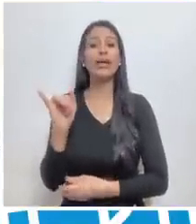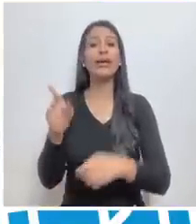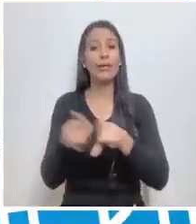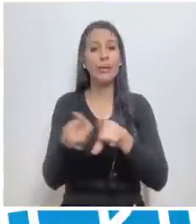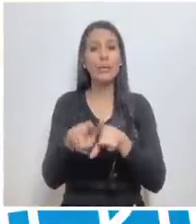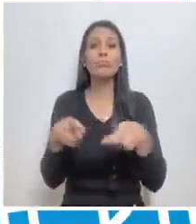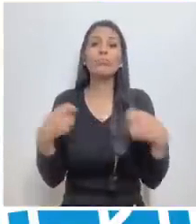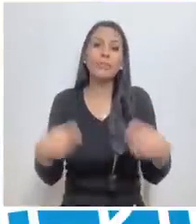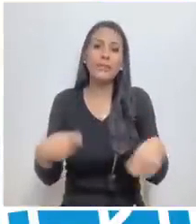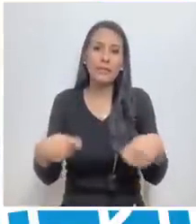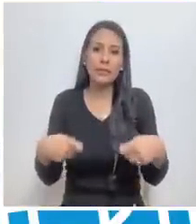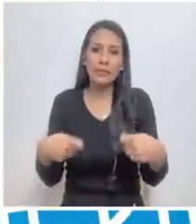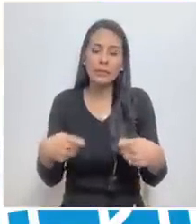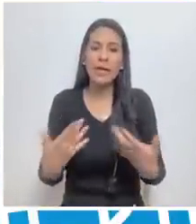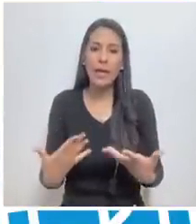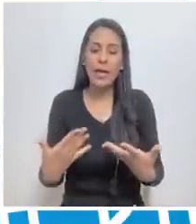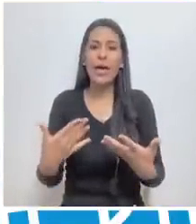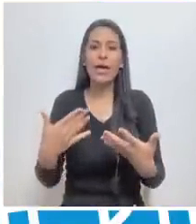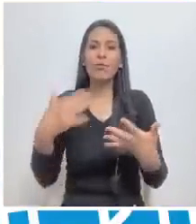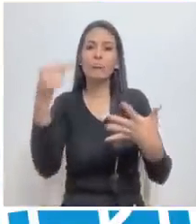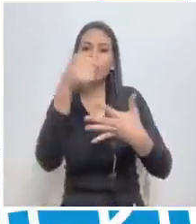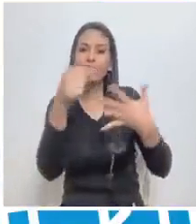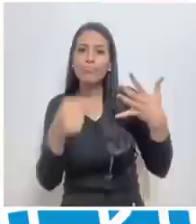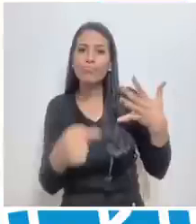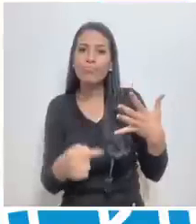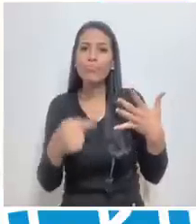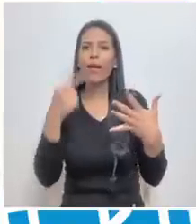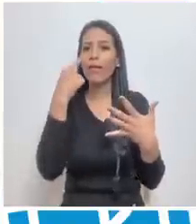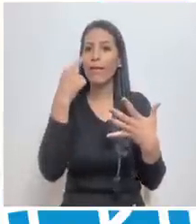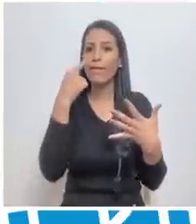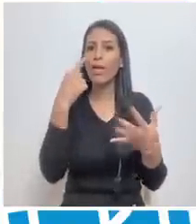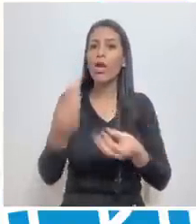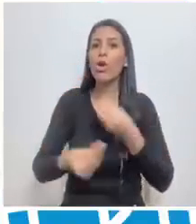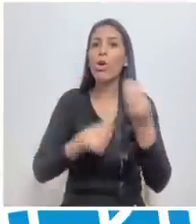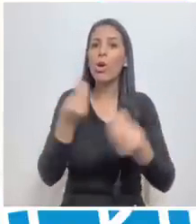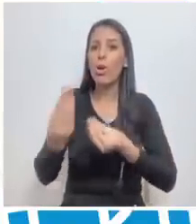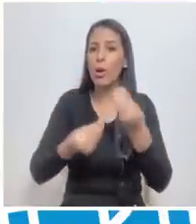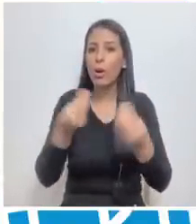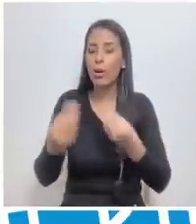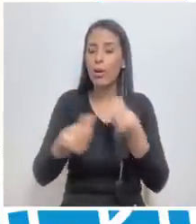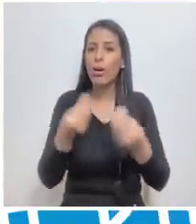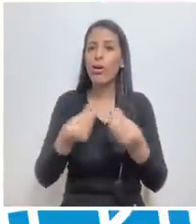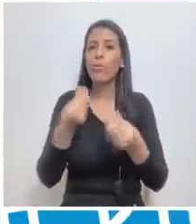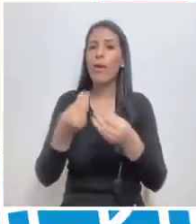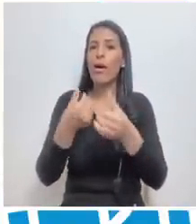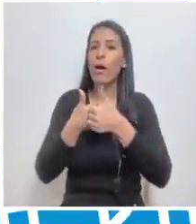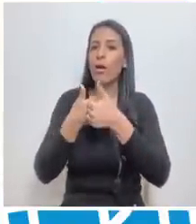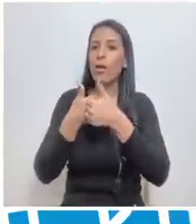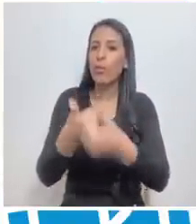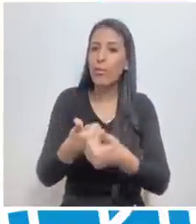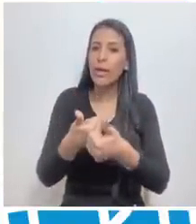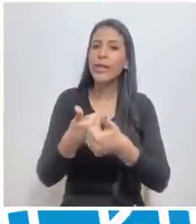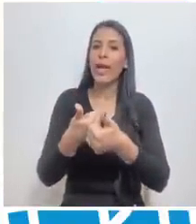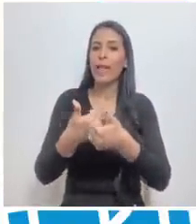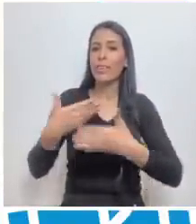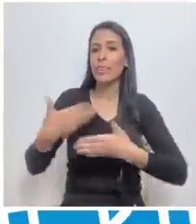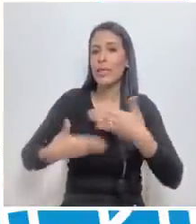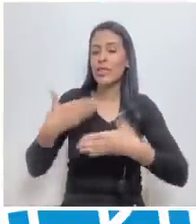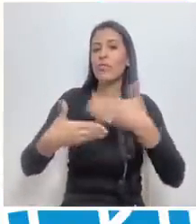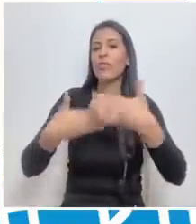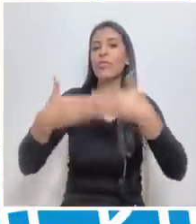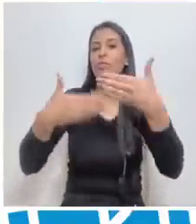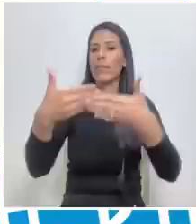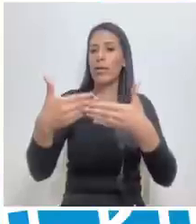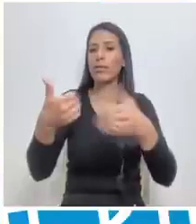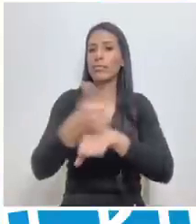né, de mecanismos de acompanhar o desenvolvimento profissional dos educadores, até